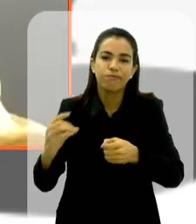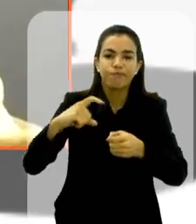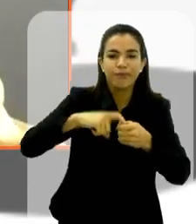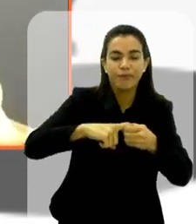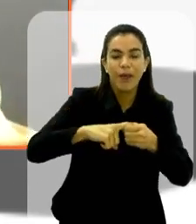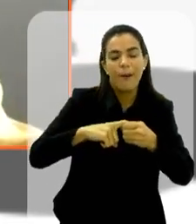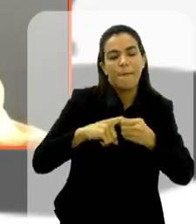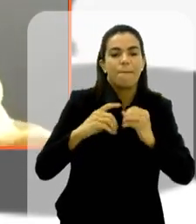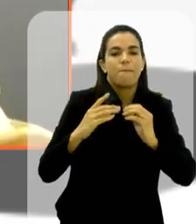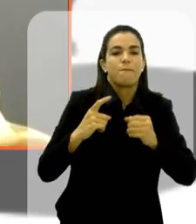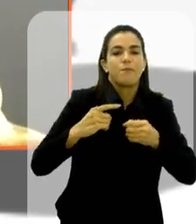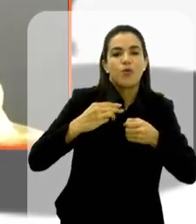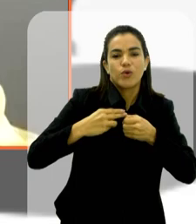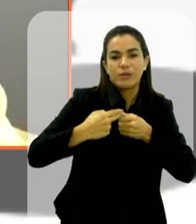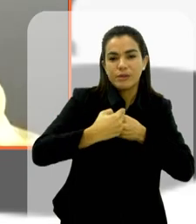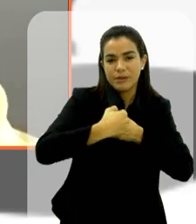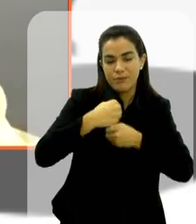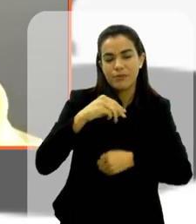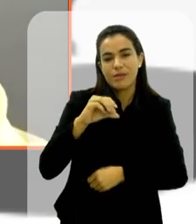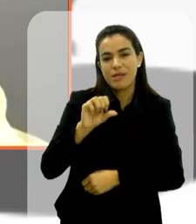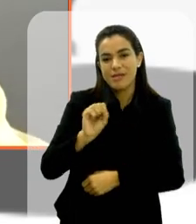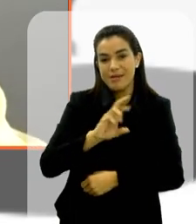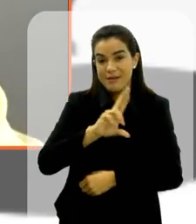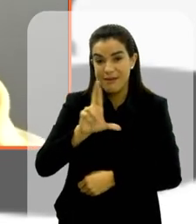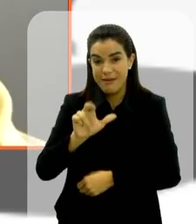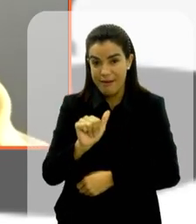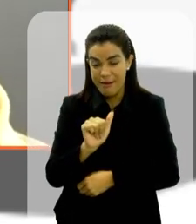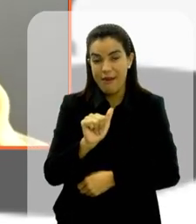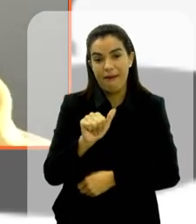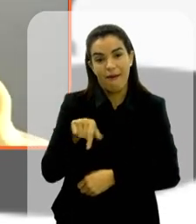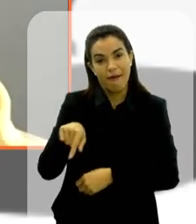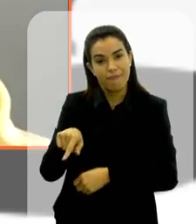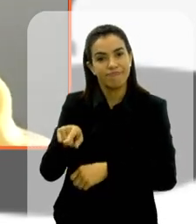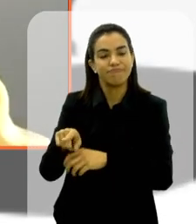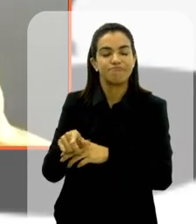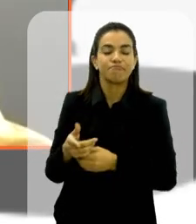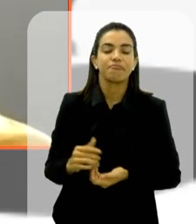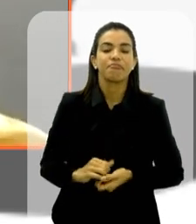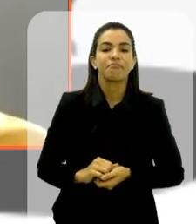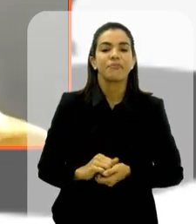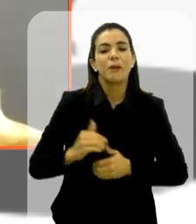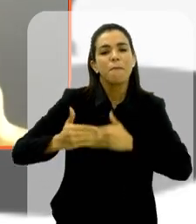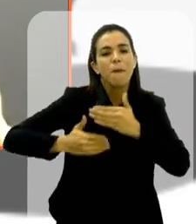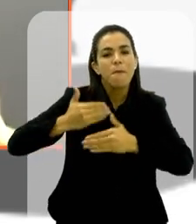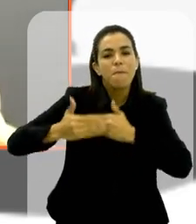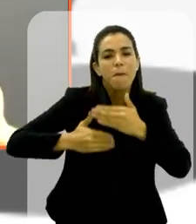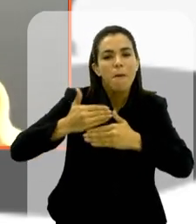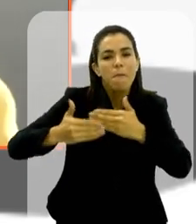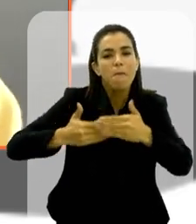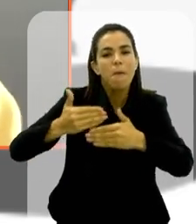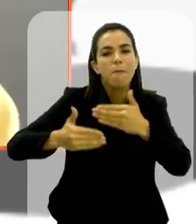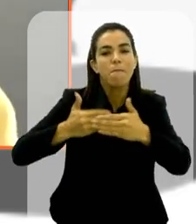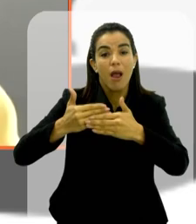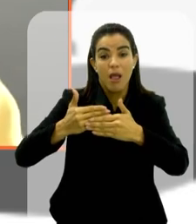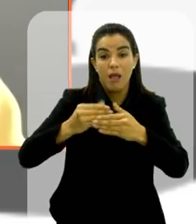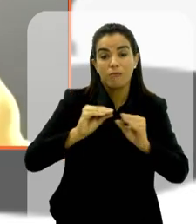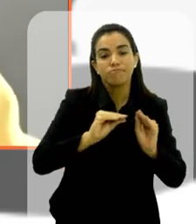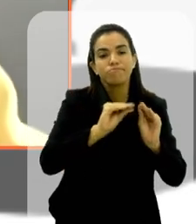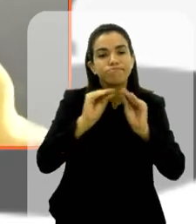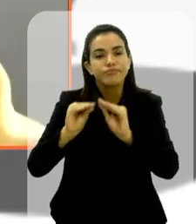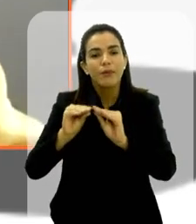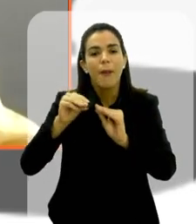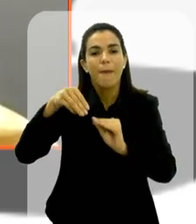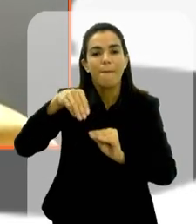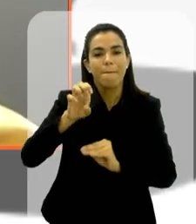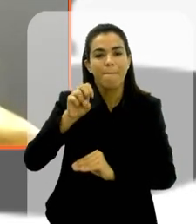Araribóia fundou essa aldeia de São João Batista, certo? E depois foi convocado por Mendes Sá